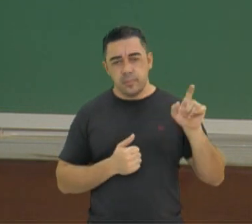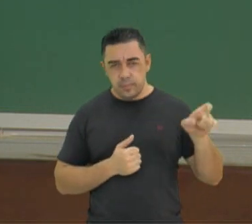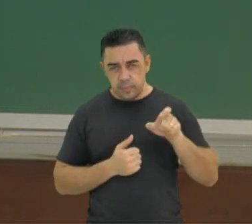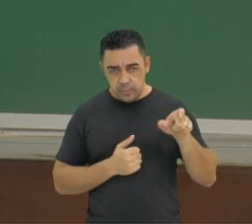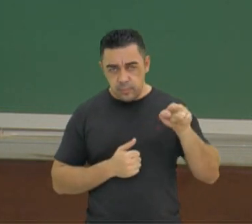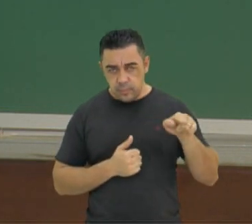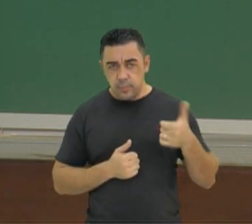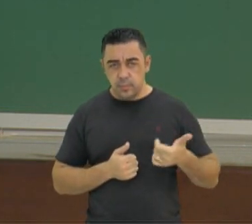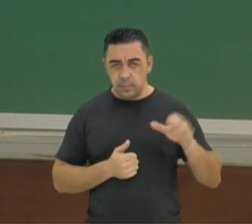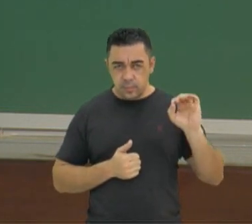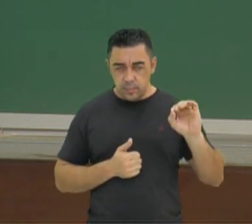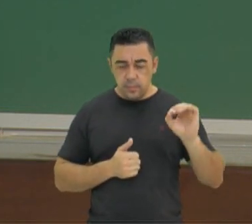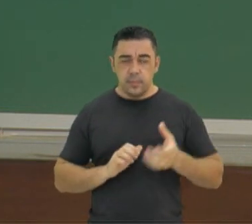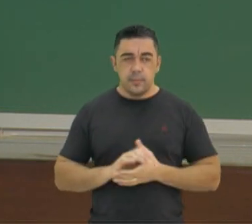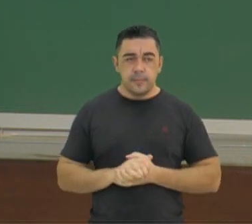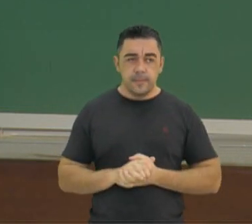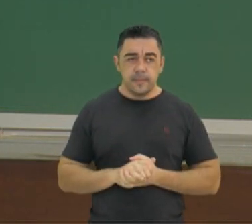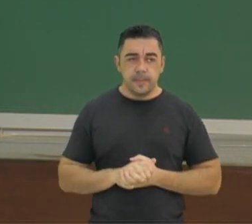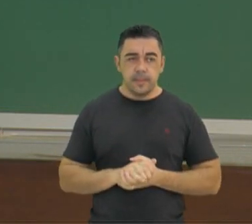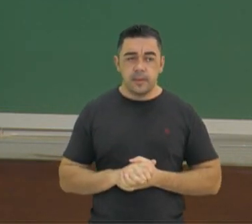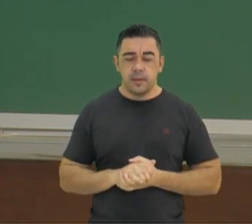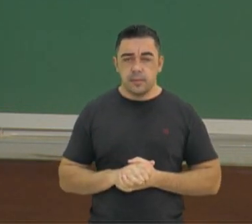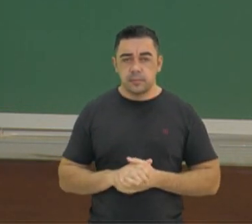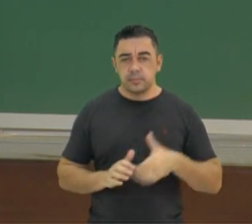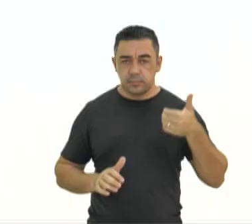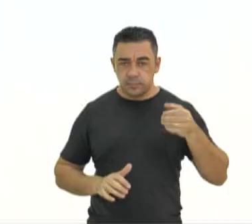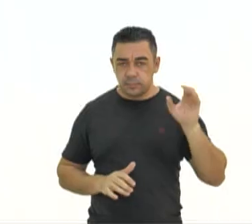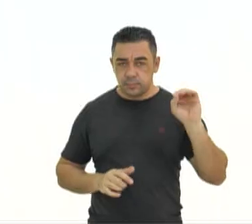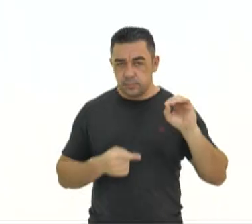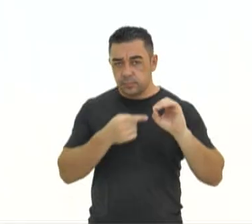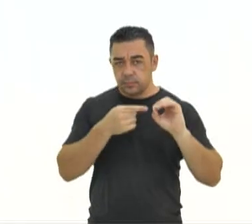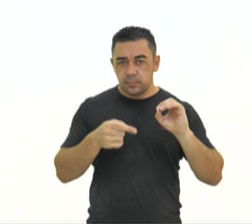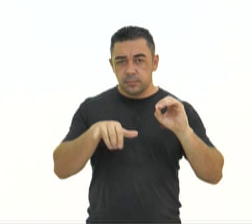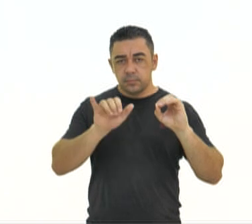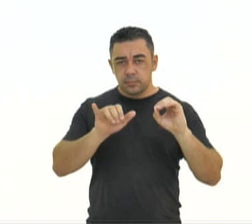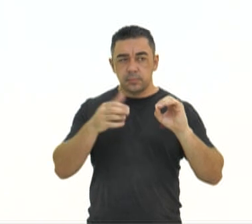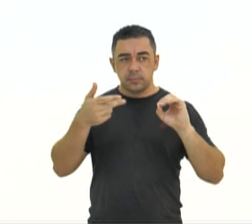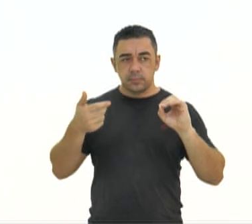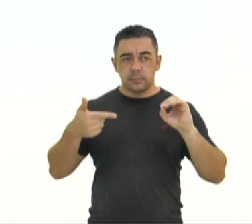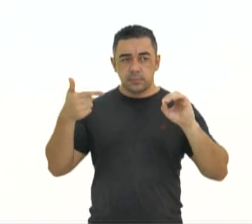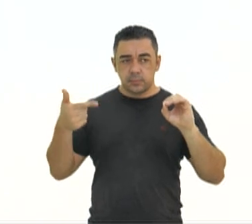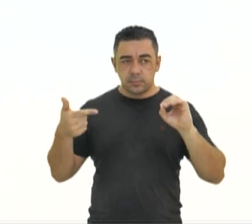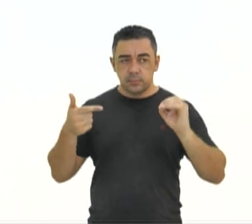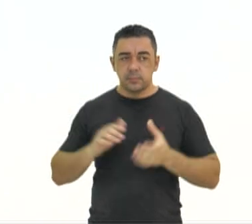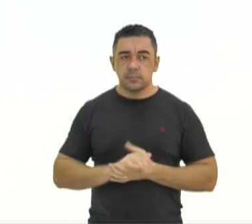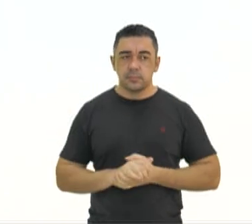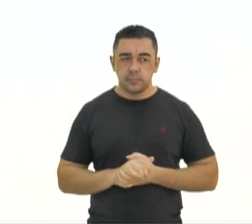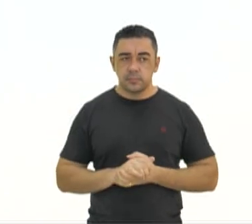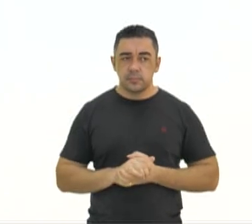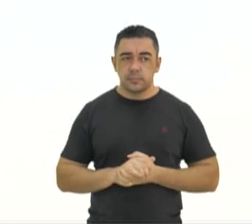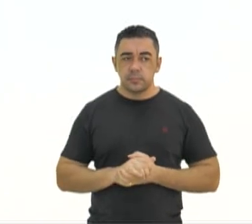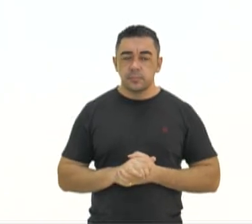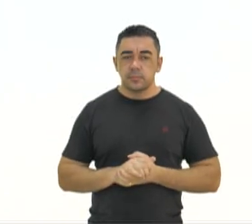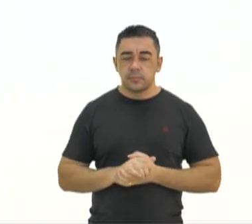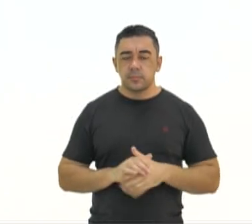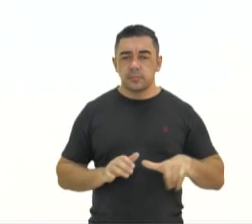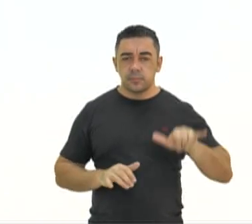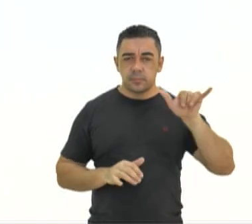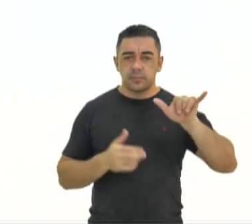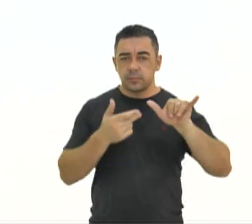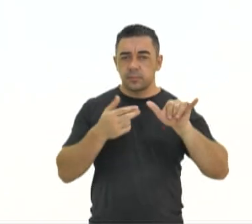agora, no lugar de x, o número 10. Então eu tenho 10 menos y igual a 2. Vou ficar com